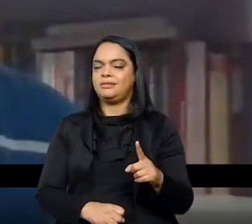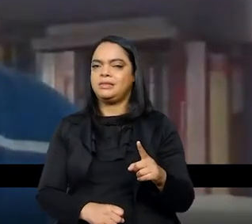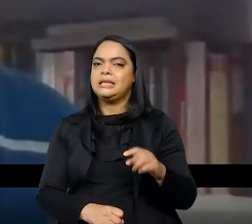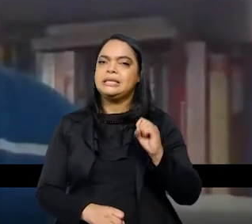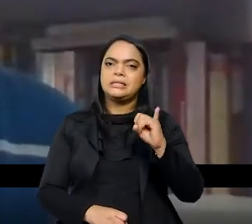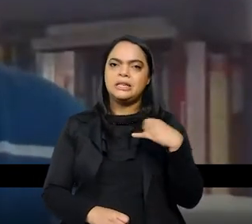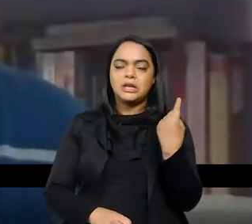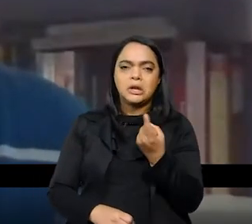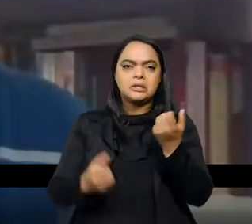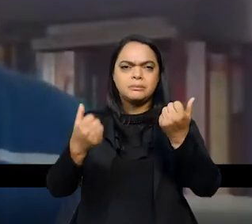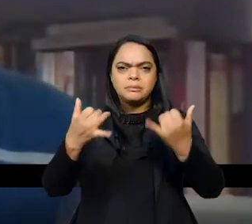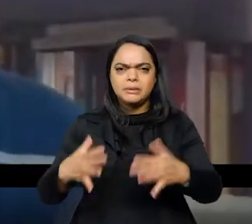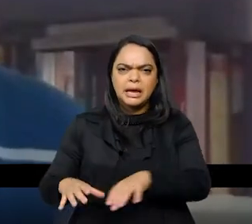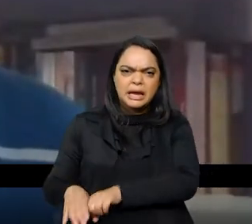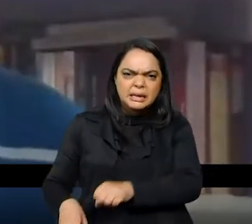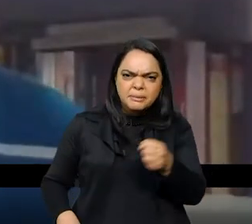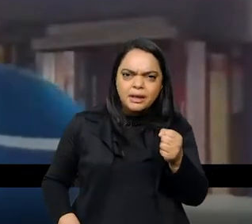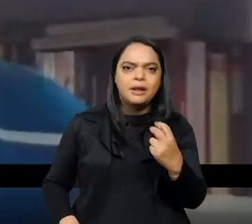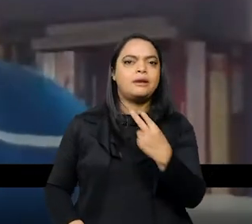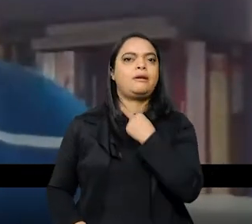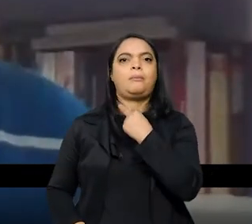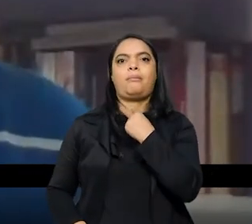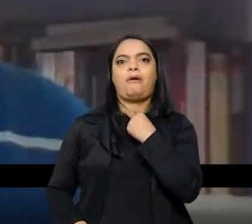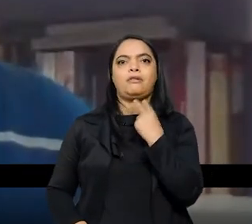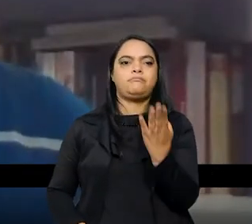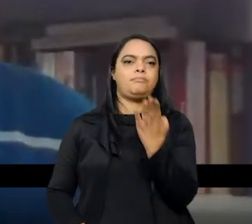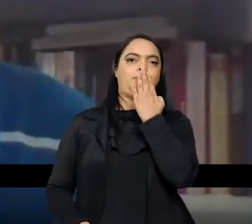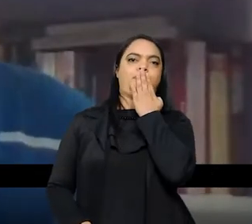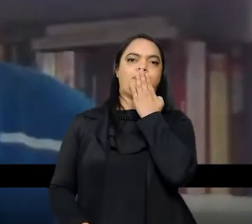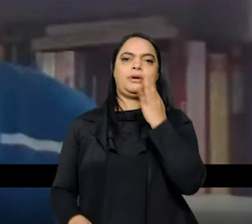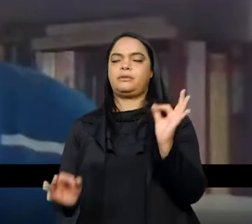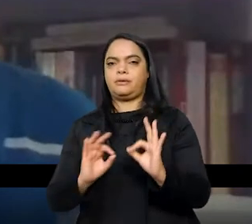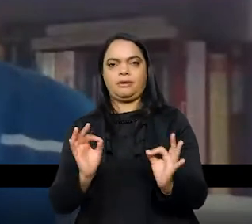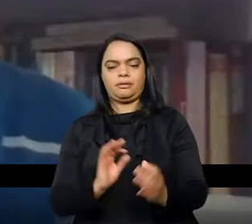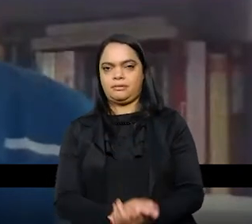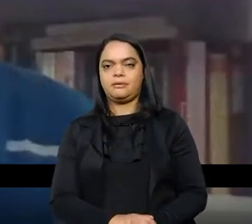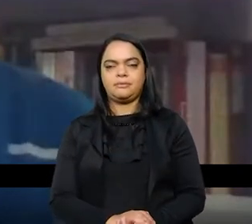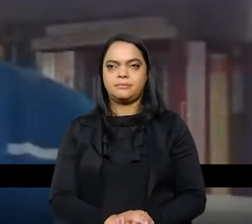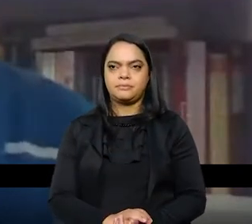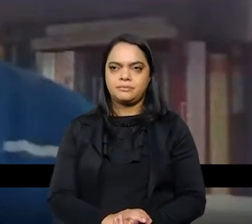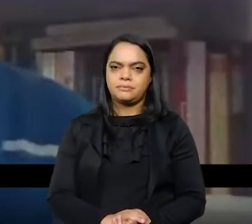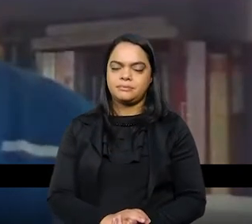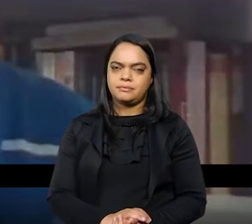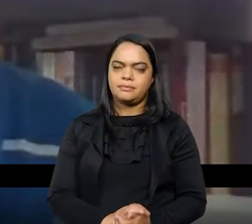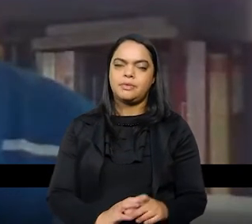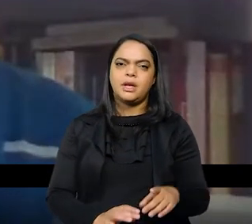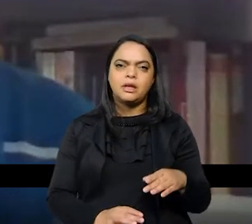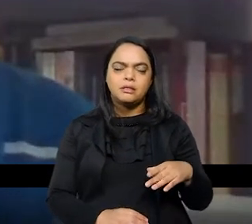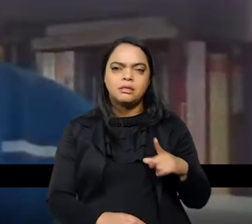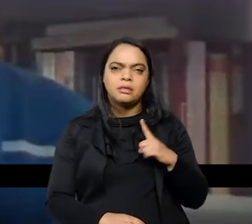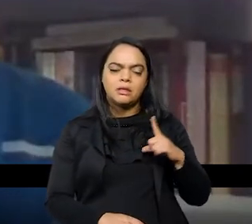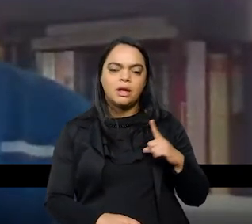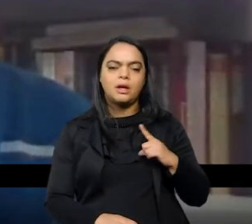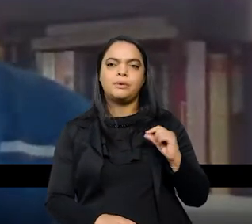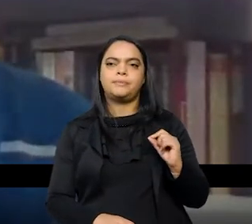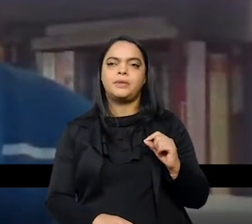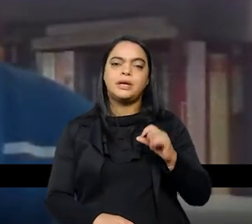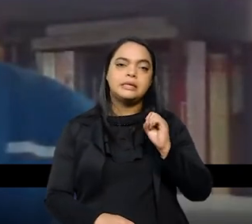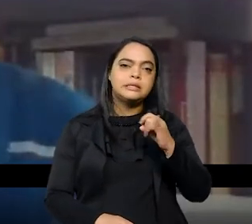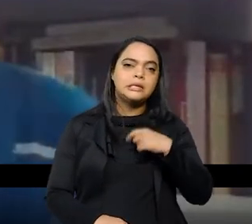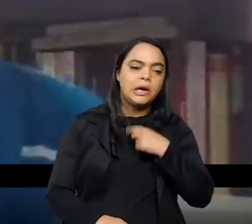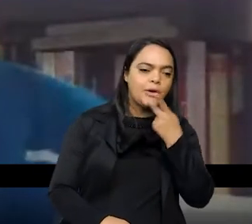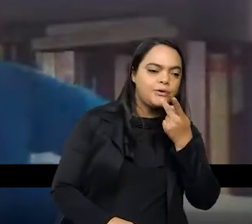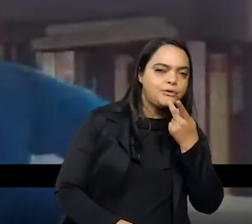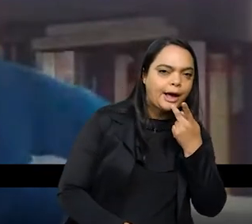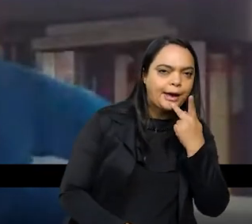que amarrar a língua, não é? Então, se a gente está num processo que toda vez que eu falo, estão querendo me tolher a língua,